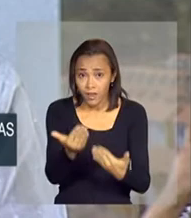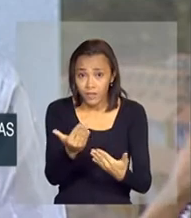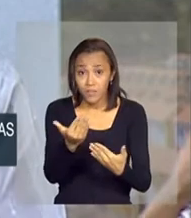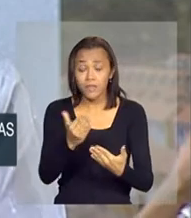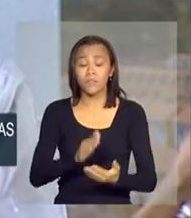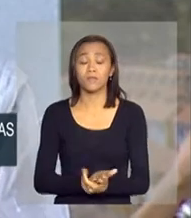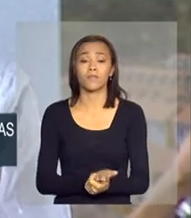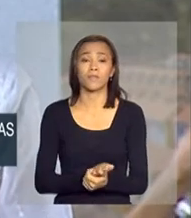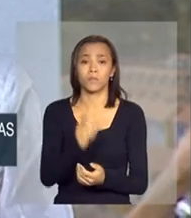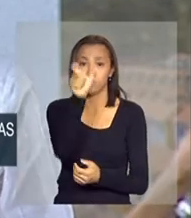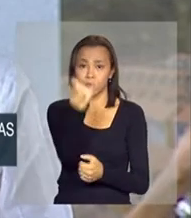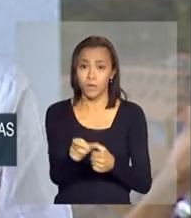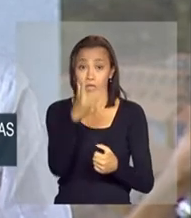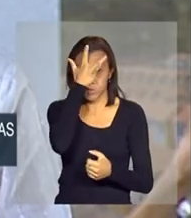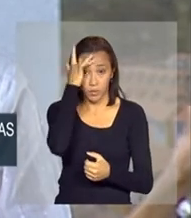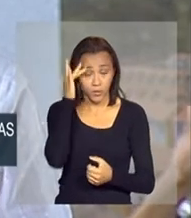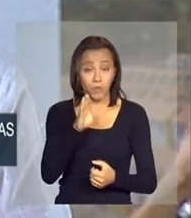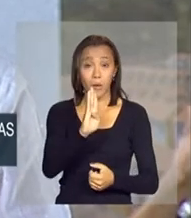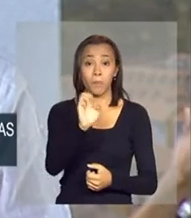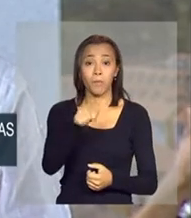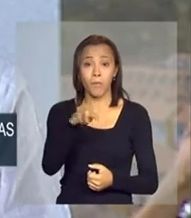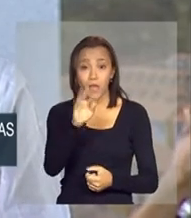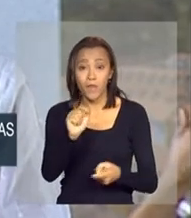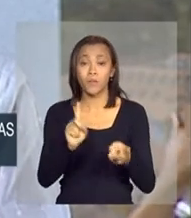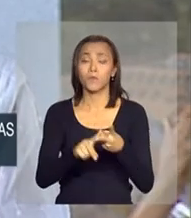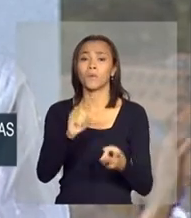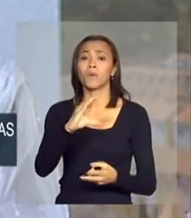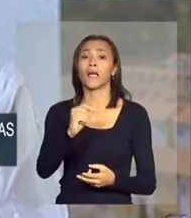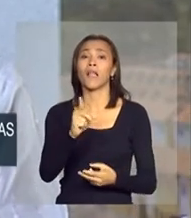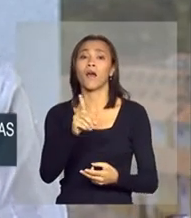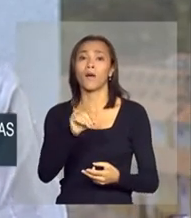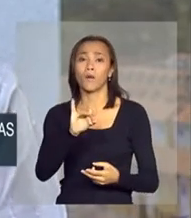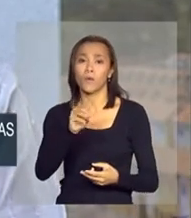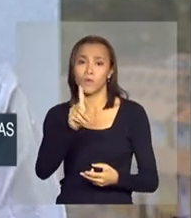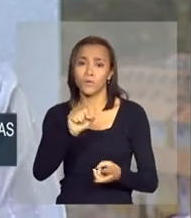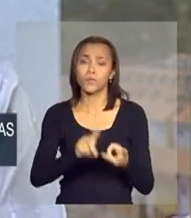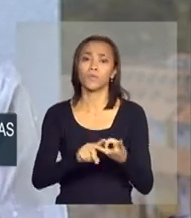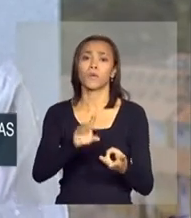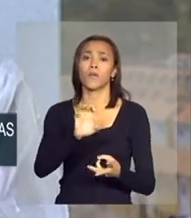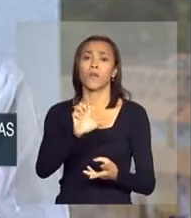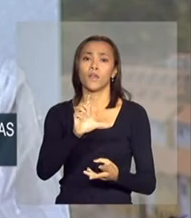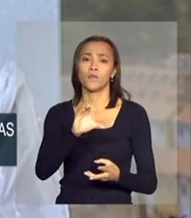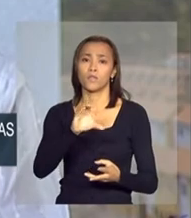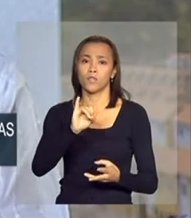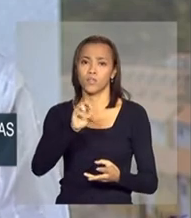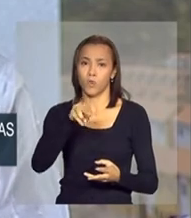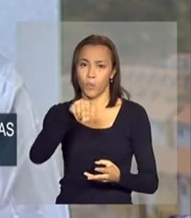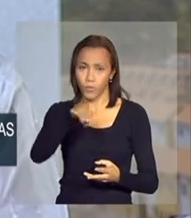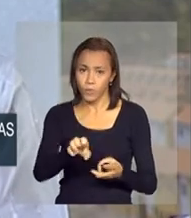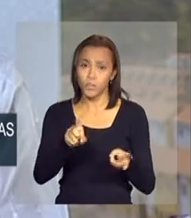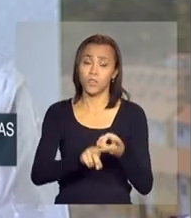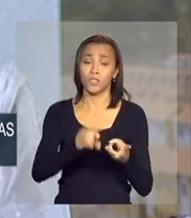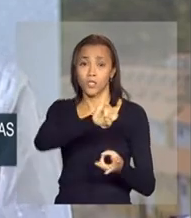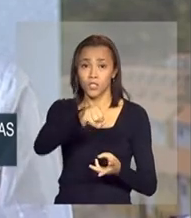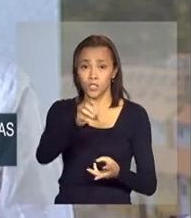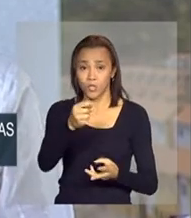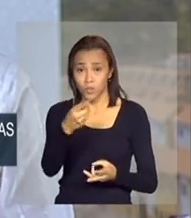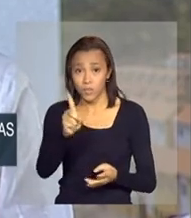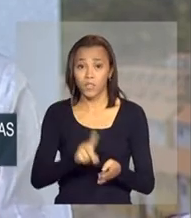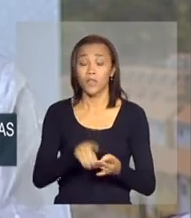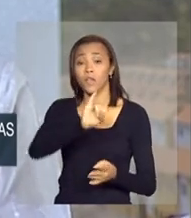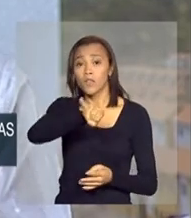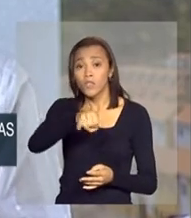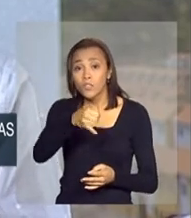Asdrubal Bentes Alberto Faro Cláudio puty elcione Barbalho José priante